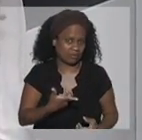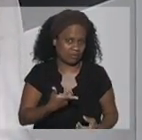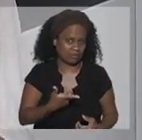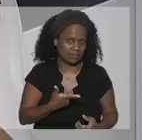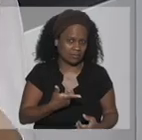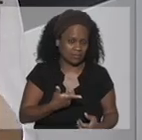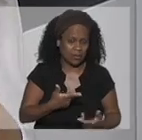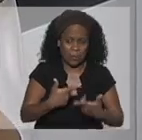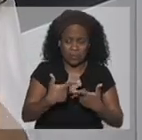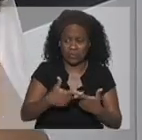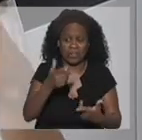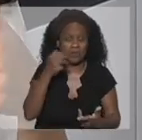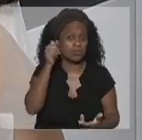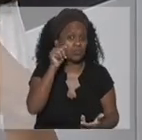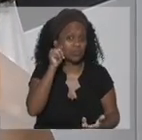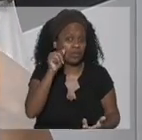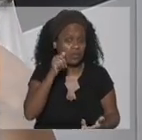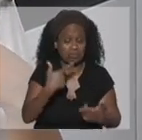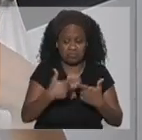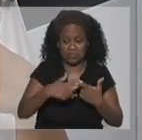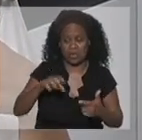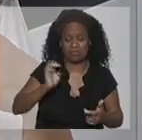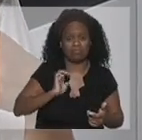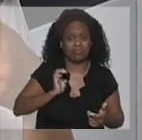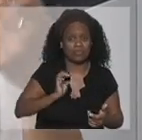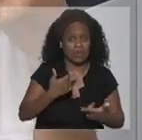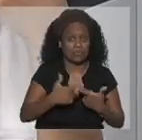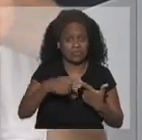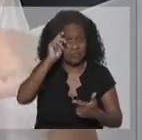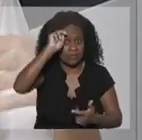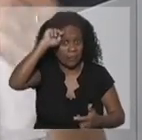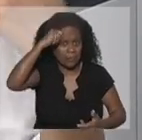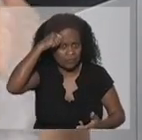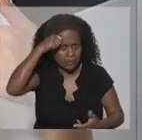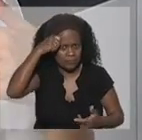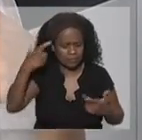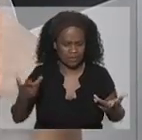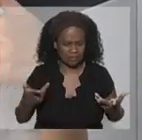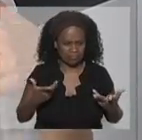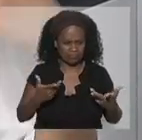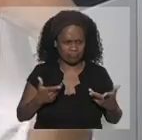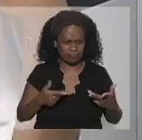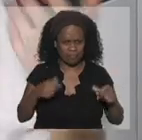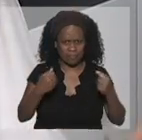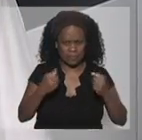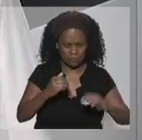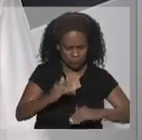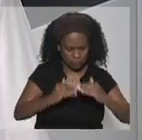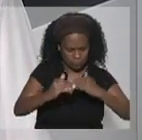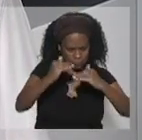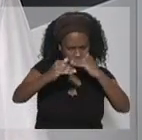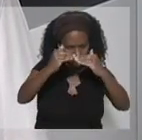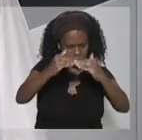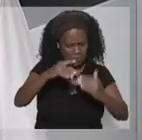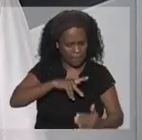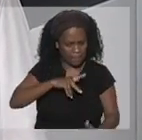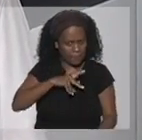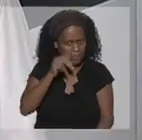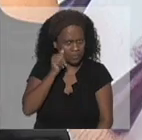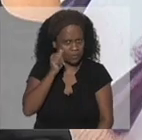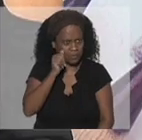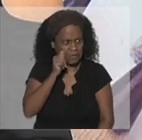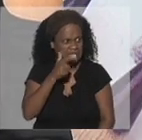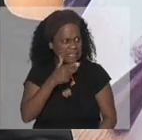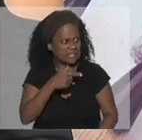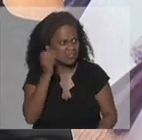machistas, homofóbicas, racistas. Quer dizer, eu acho que é um processo de aprendizagem, de desenvolvimento de autonomia. Nossa,